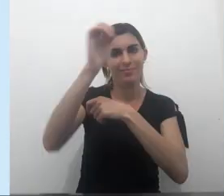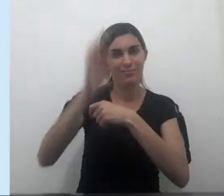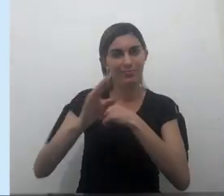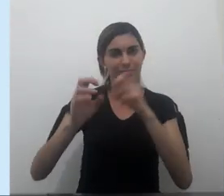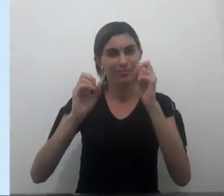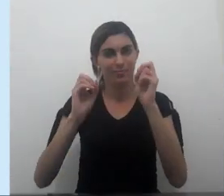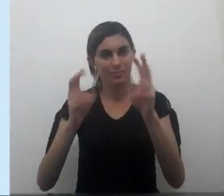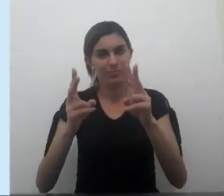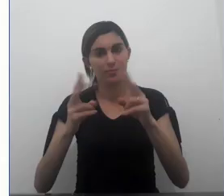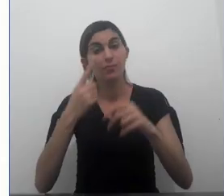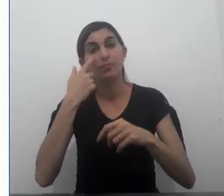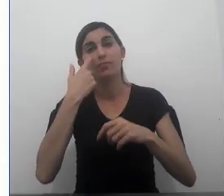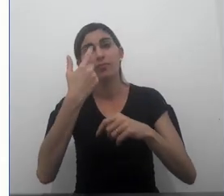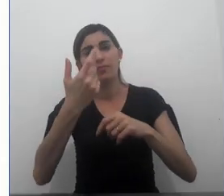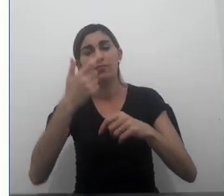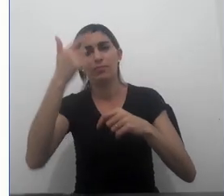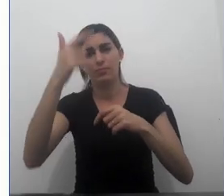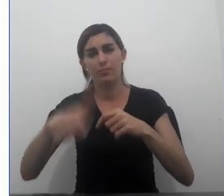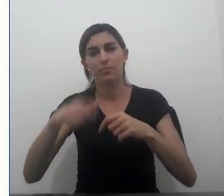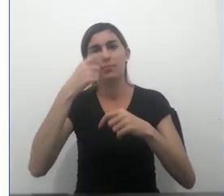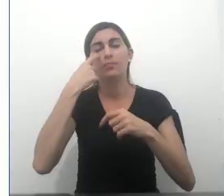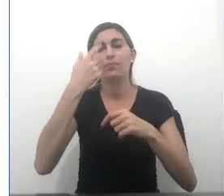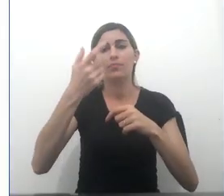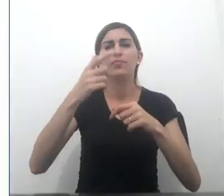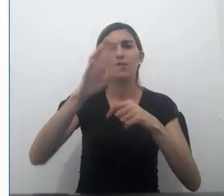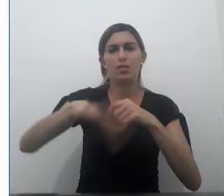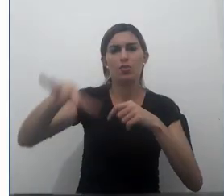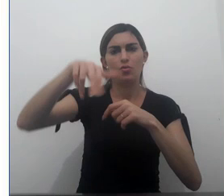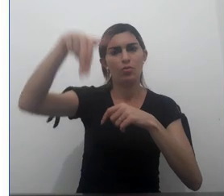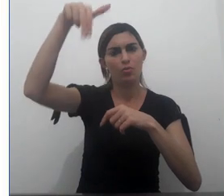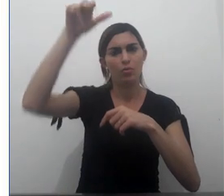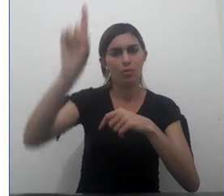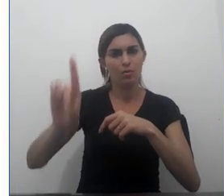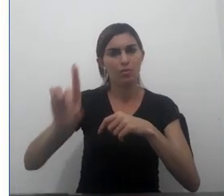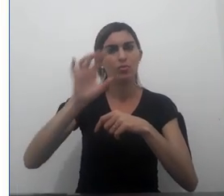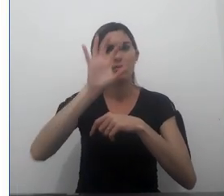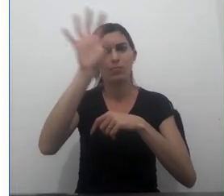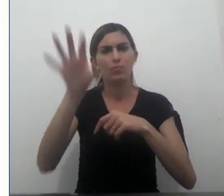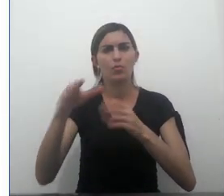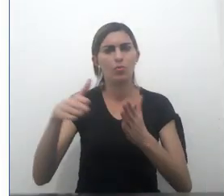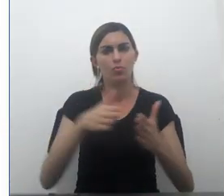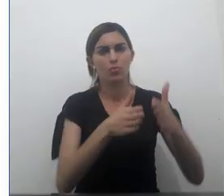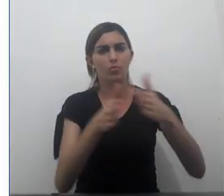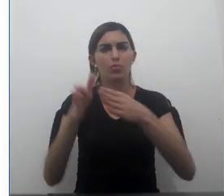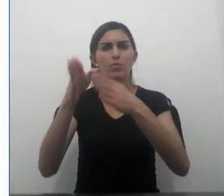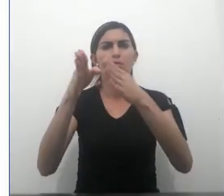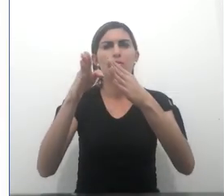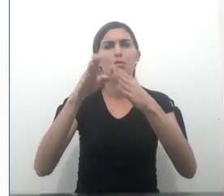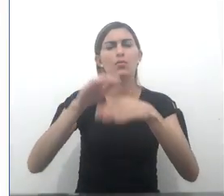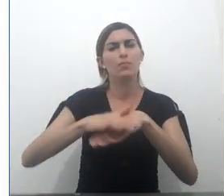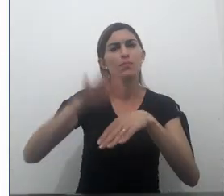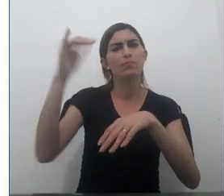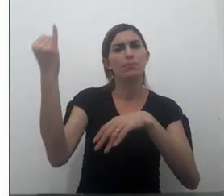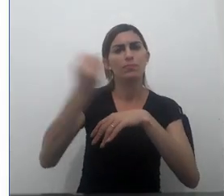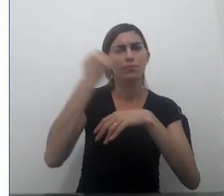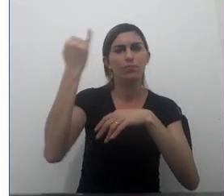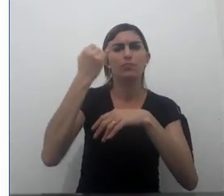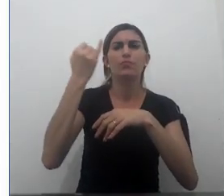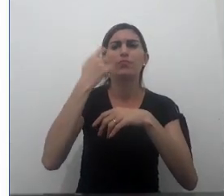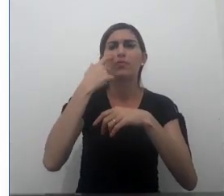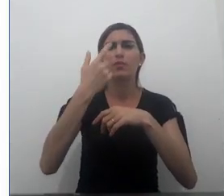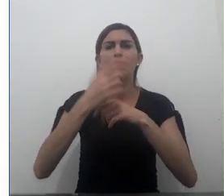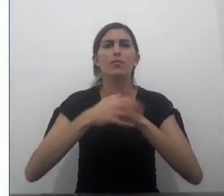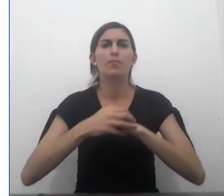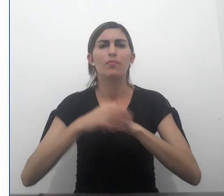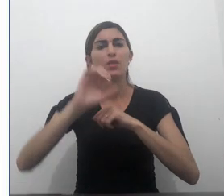brasileira. Ok, gente? Acompanhe na tela mais uma vez. Na região Nordeste, a gente vai observar um rio que é bastante importante. Acompanhe